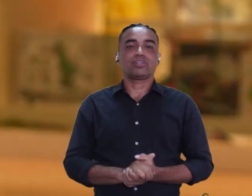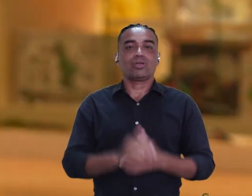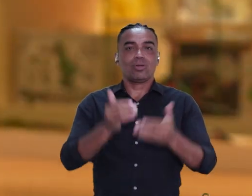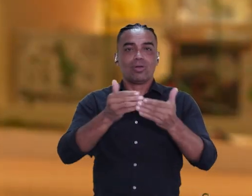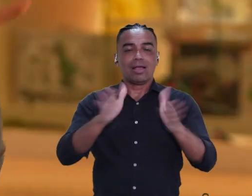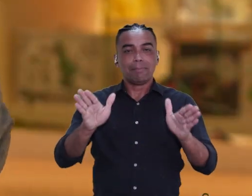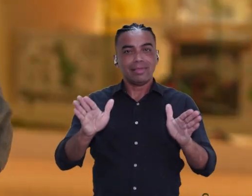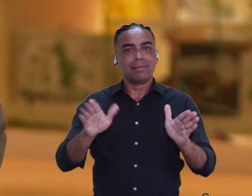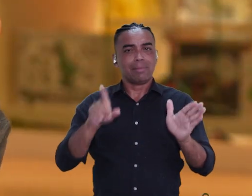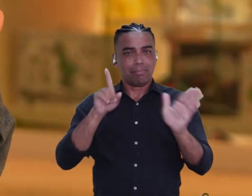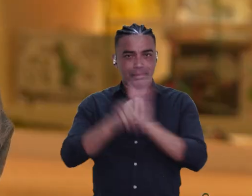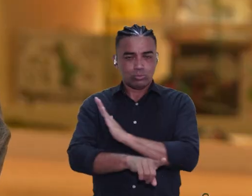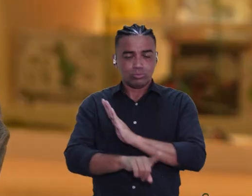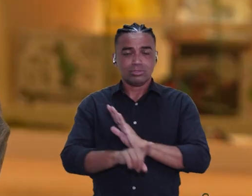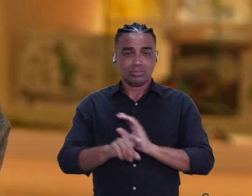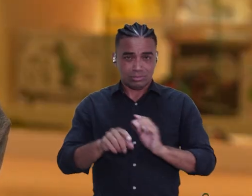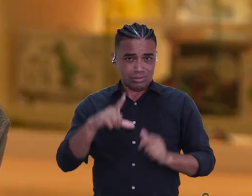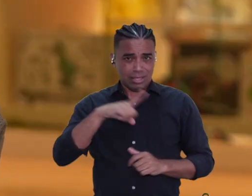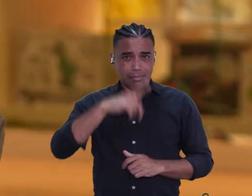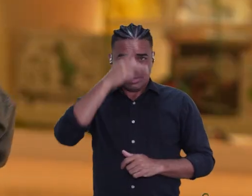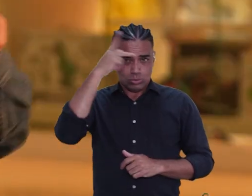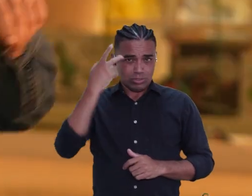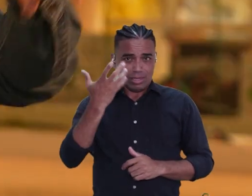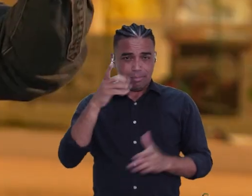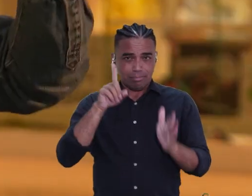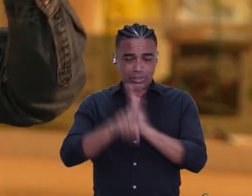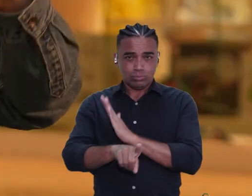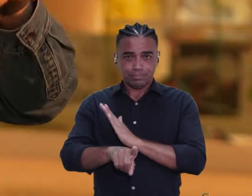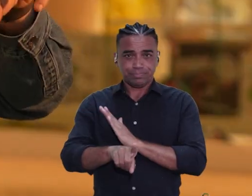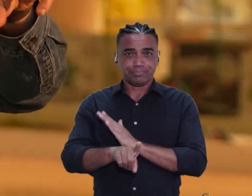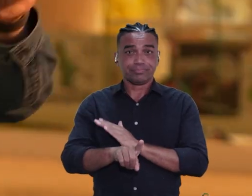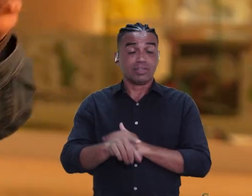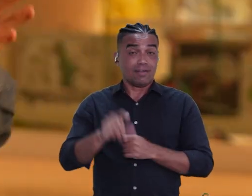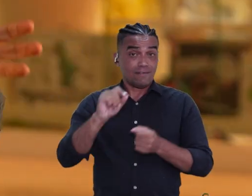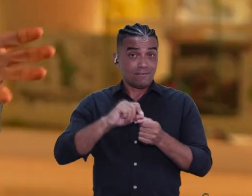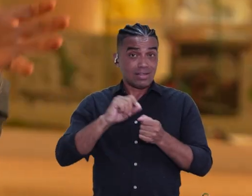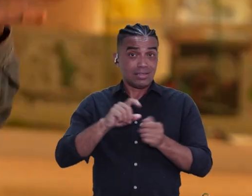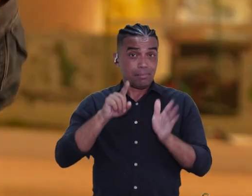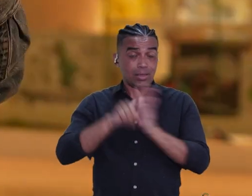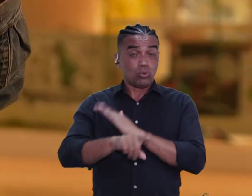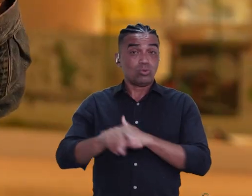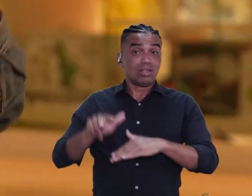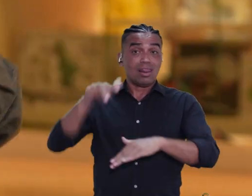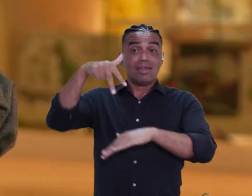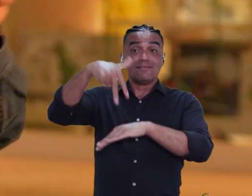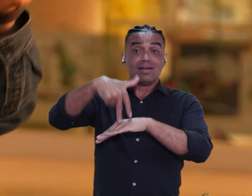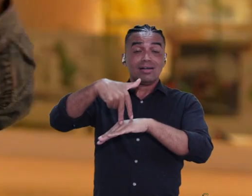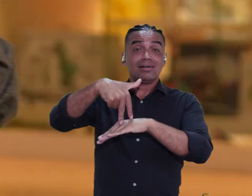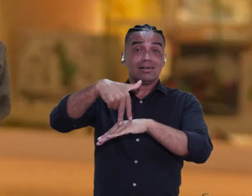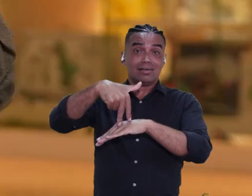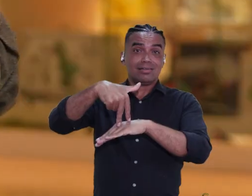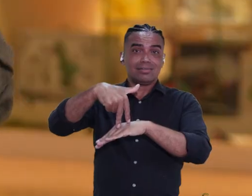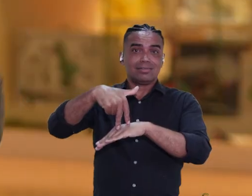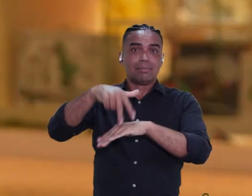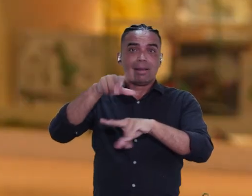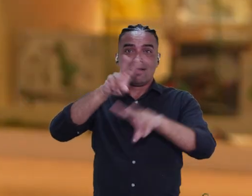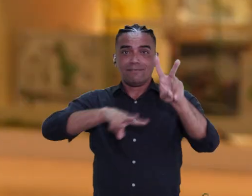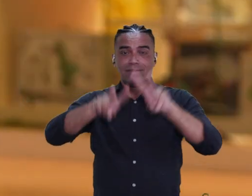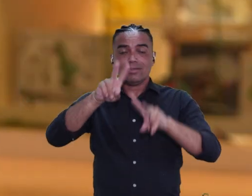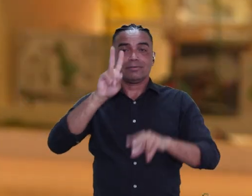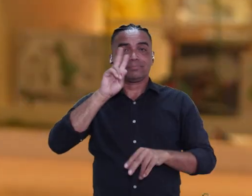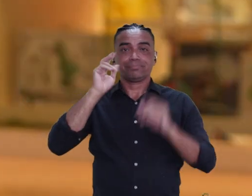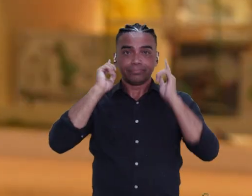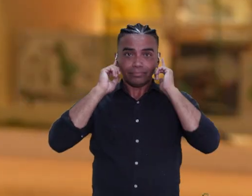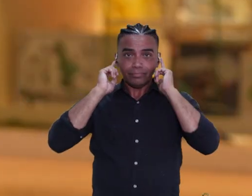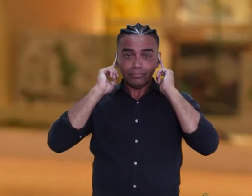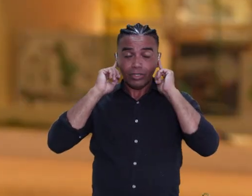quero abrir para perguntas. Alguém tem pergunta? Quem for fazer pergunta, por favor, se levanta para permitir melhor visualização. Eu